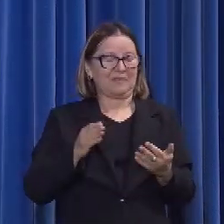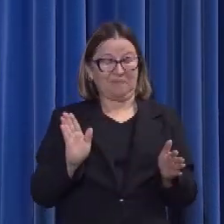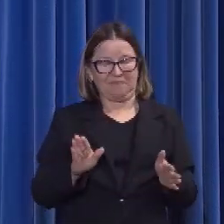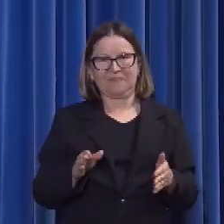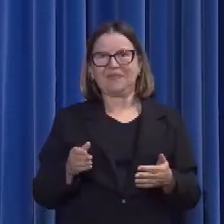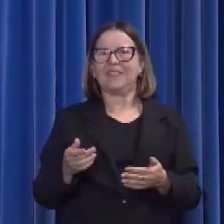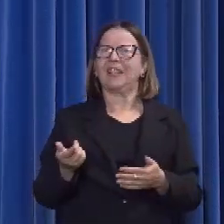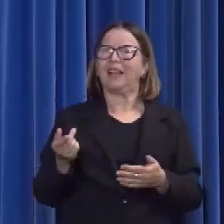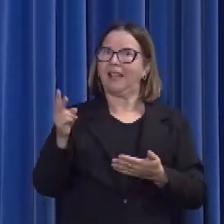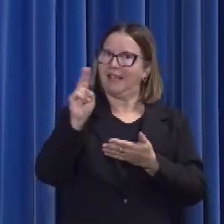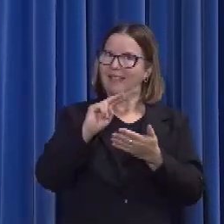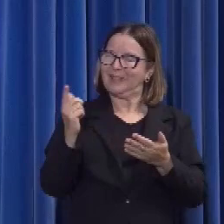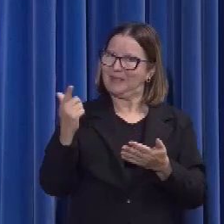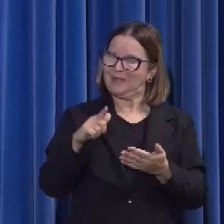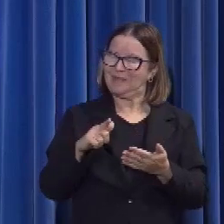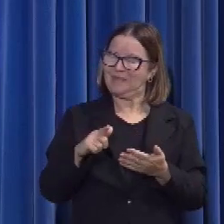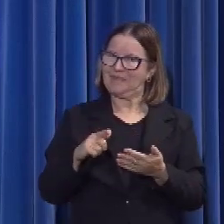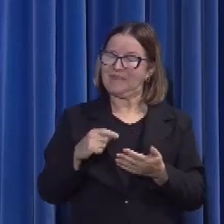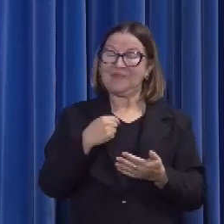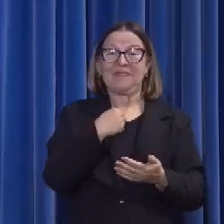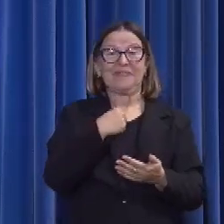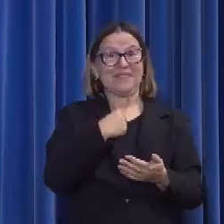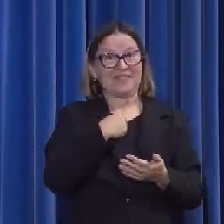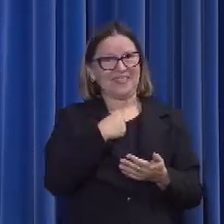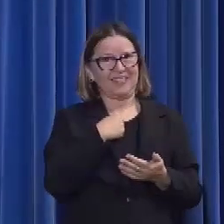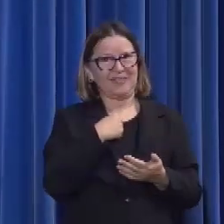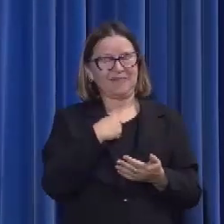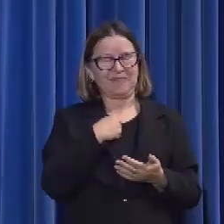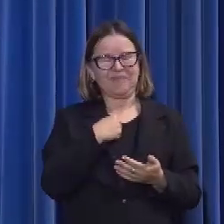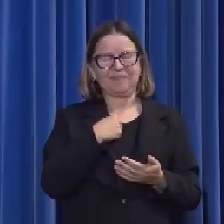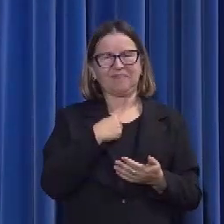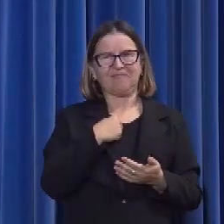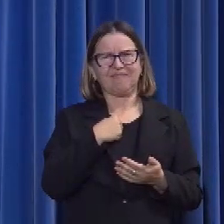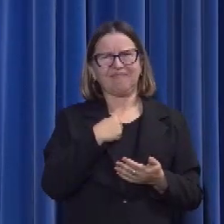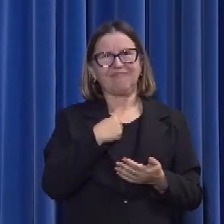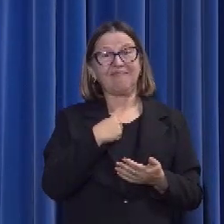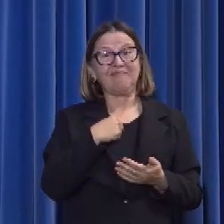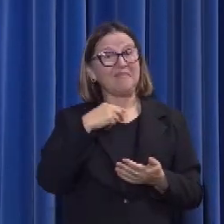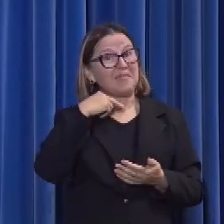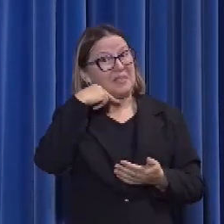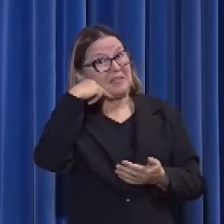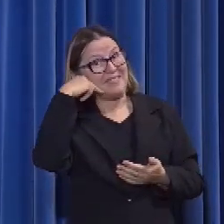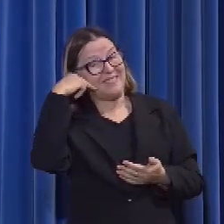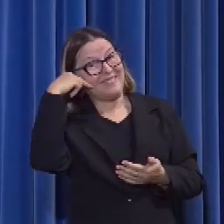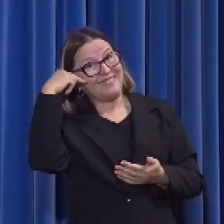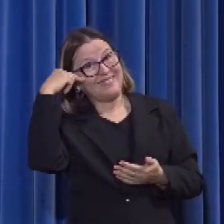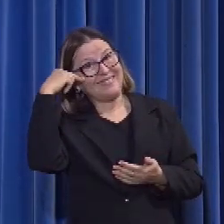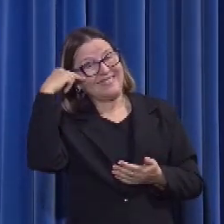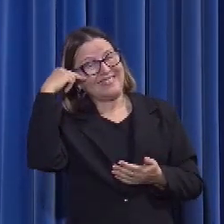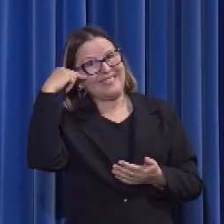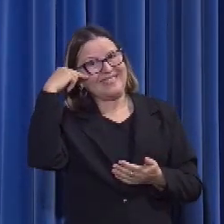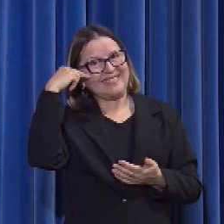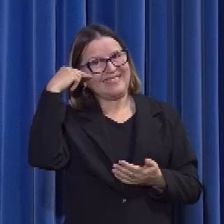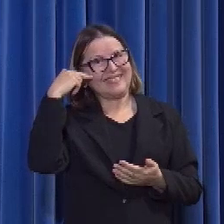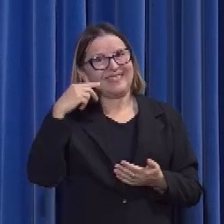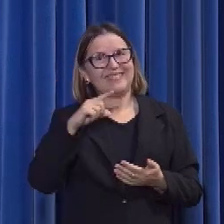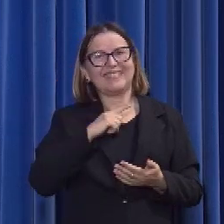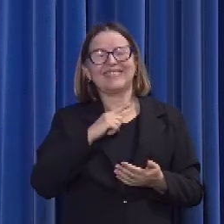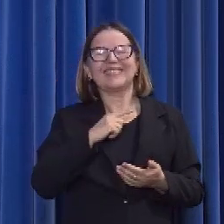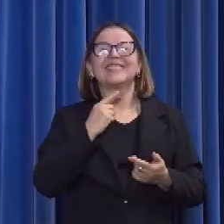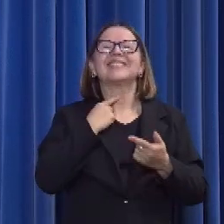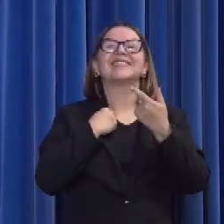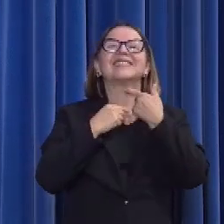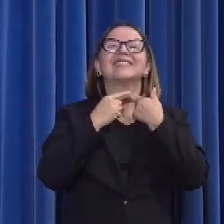novo? Ora, de um e outro lado, estou constrangido, tendo desejo